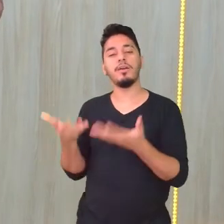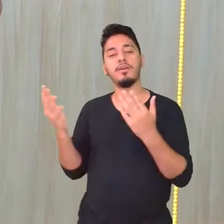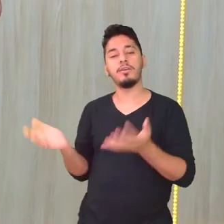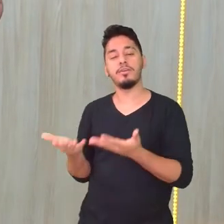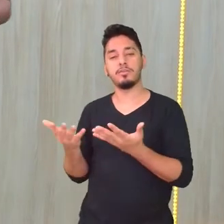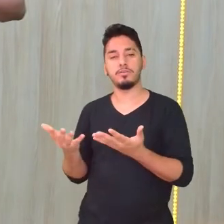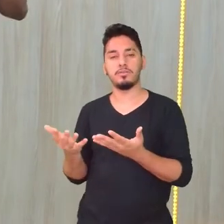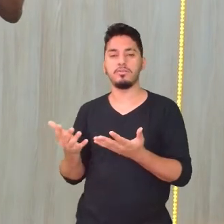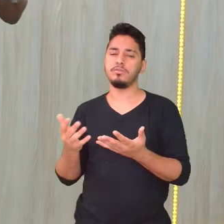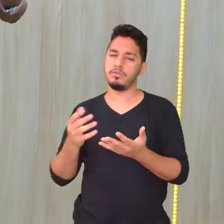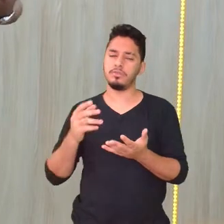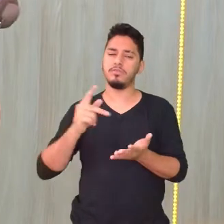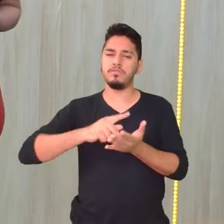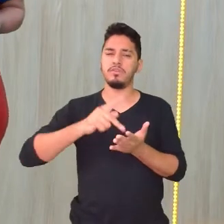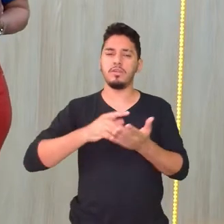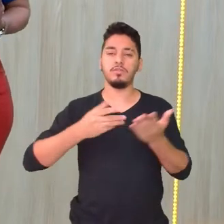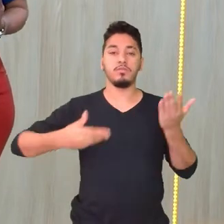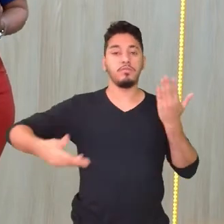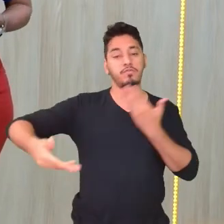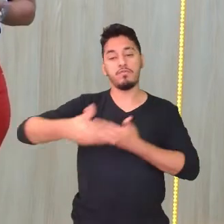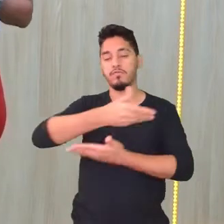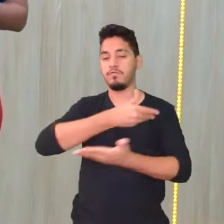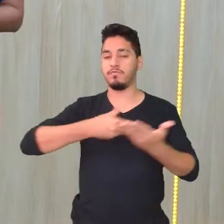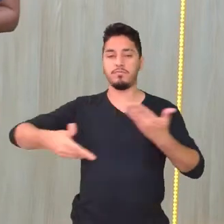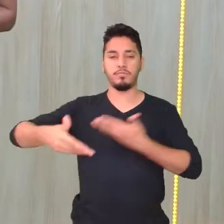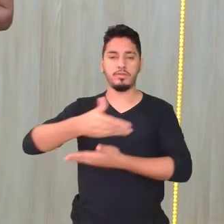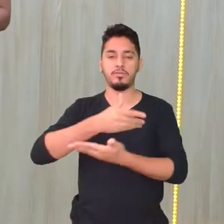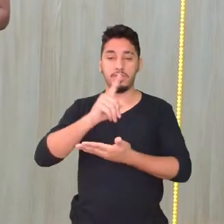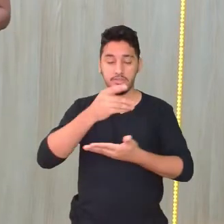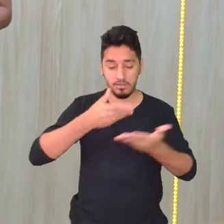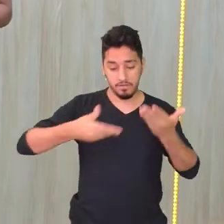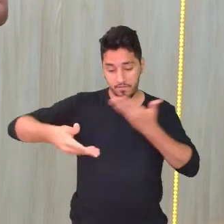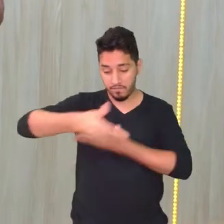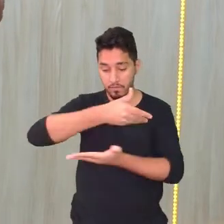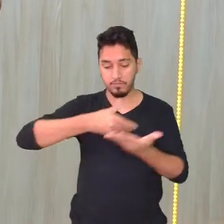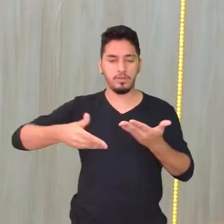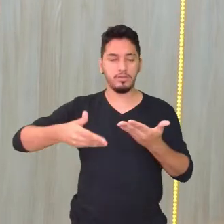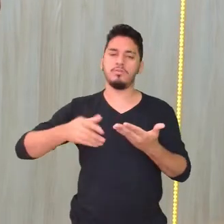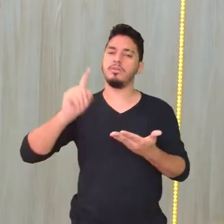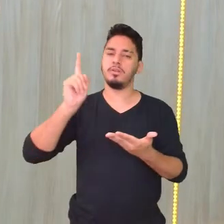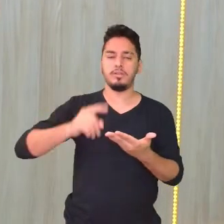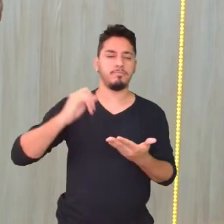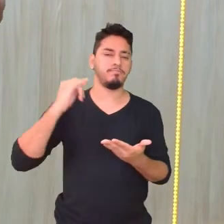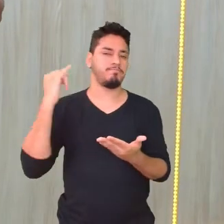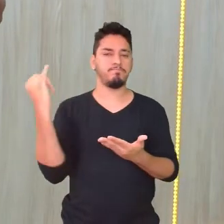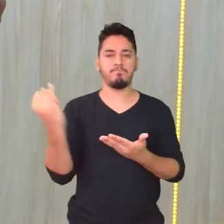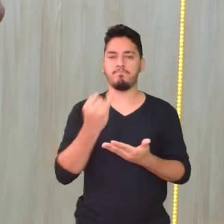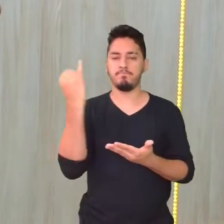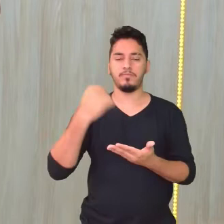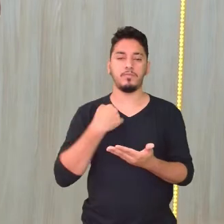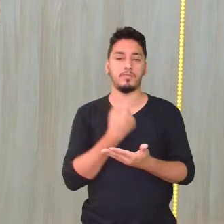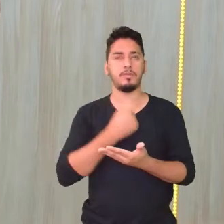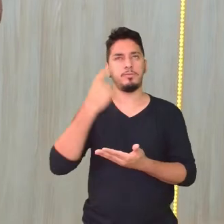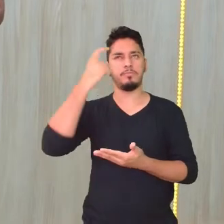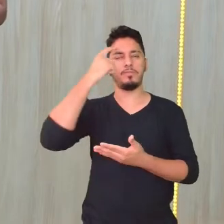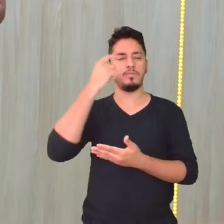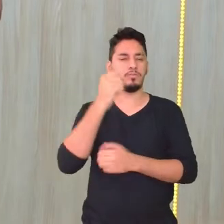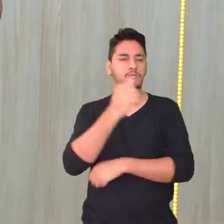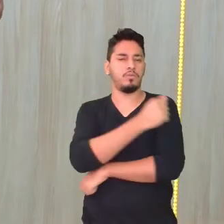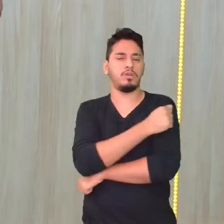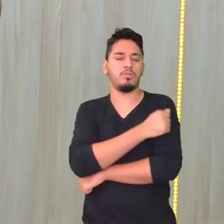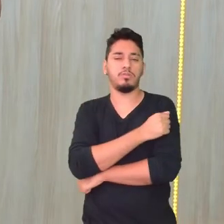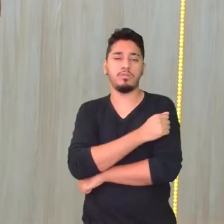gente gera de verdade um envolvimento muito grande. E esse envolvimento, ele é muito importante quando a gente pensa no estudante que